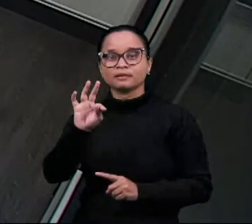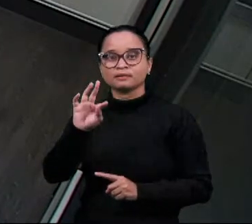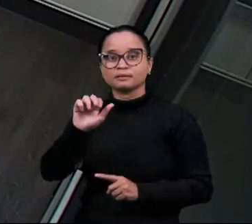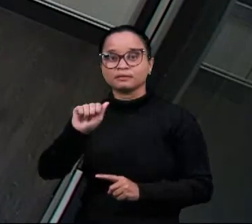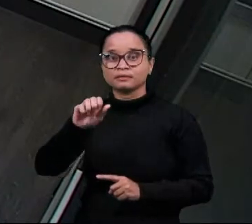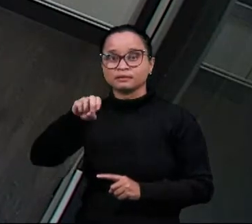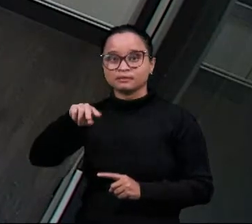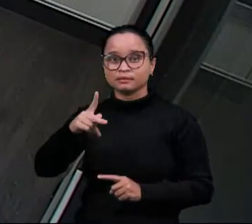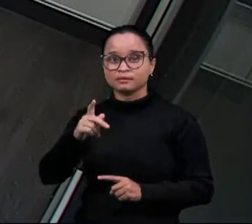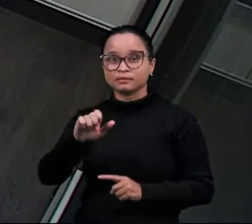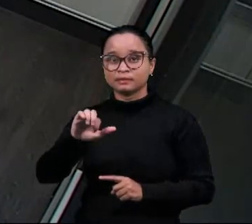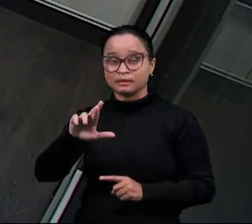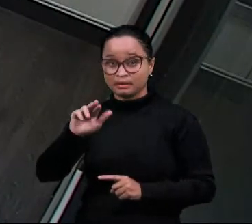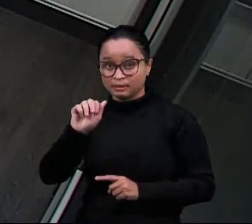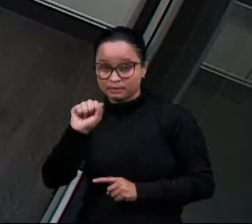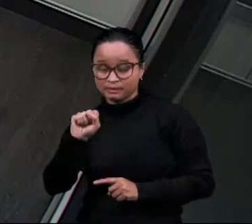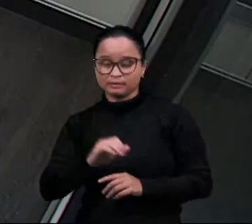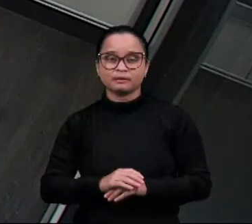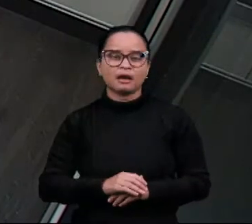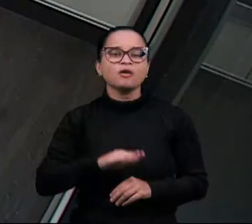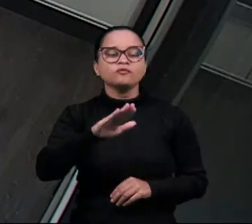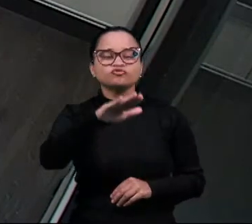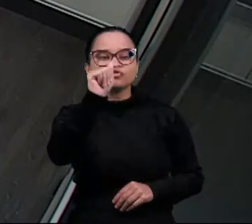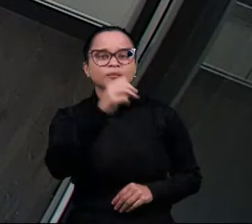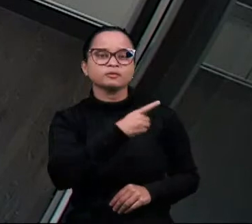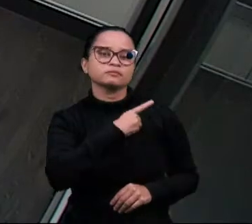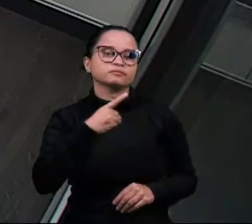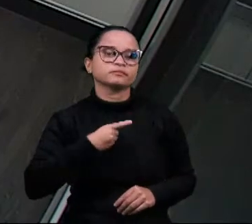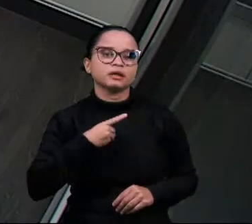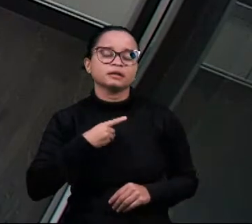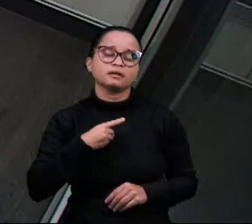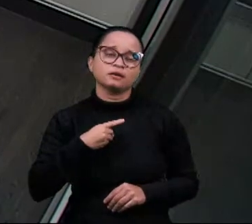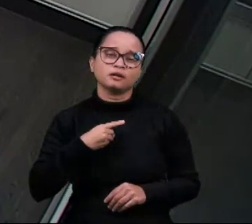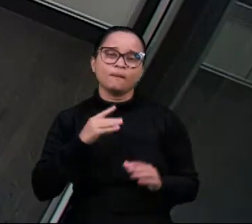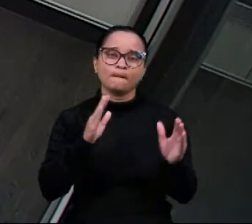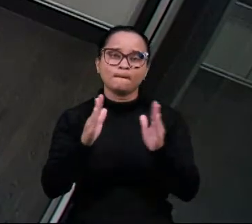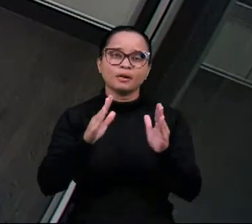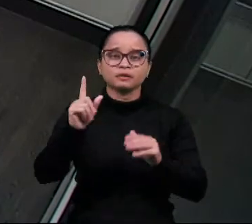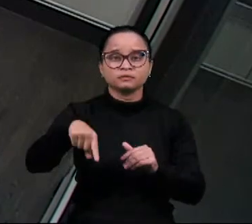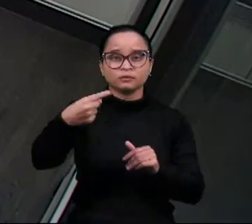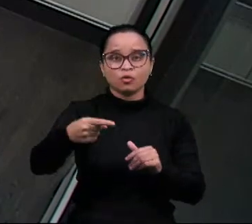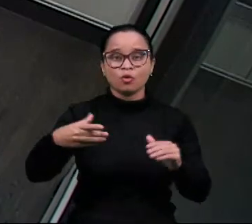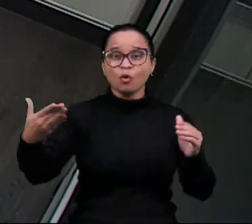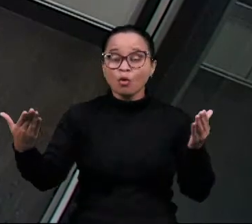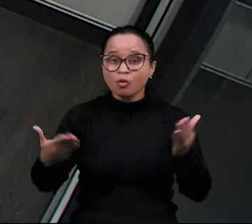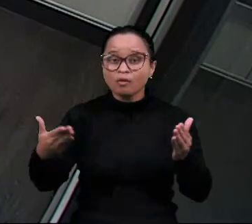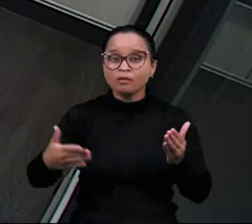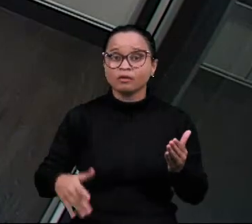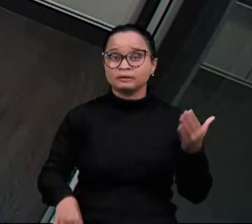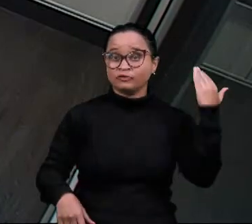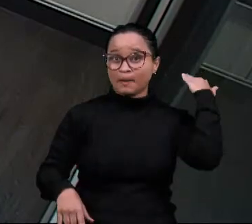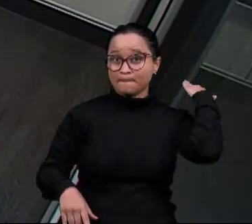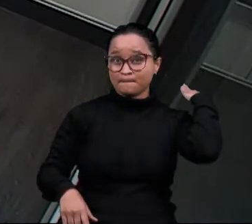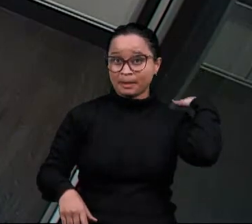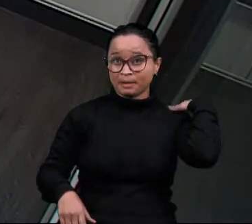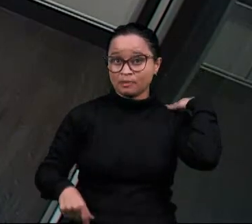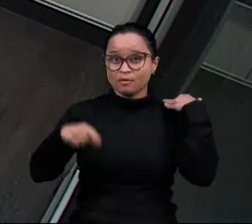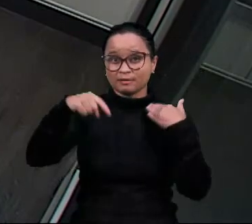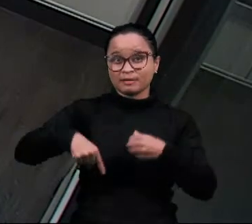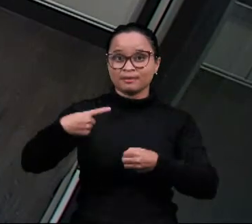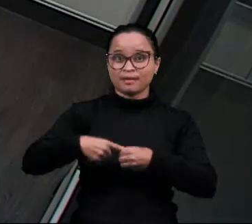diaconato ali. Algum tempo depois, a igreja, hoje, de Praia da Costa 4, ela foi